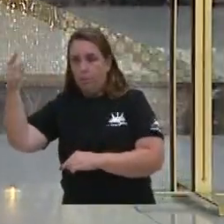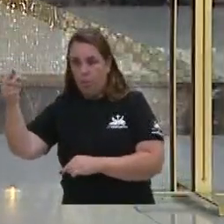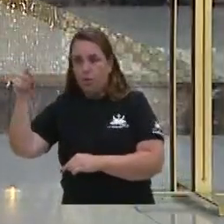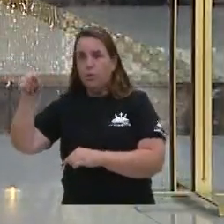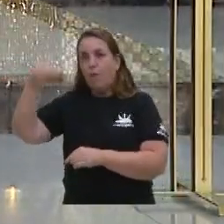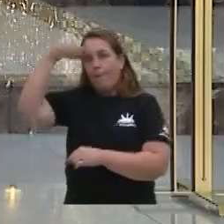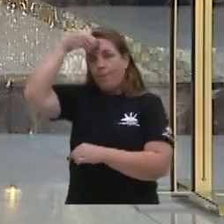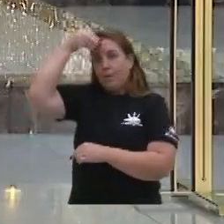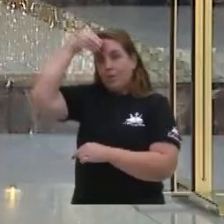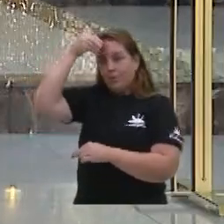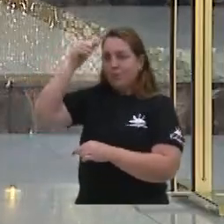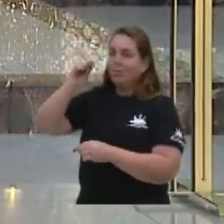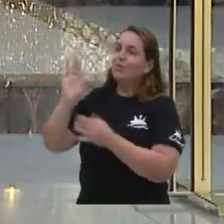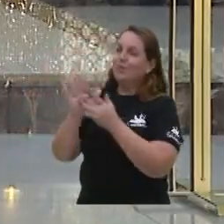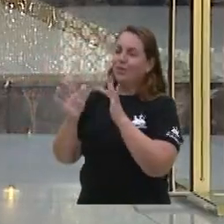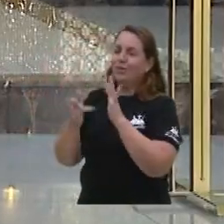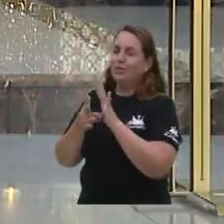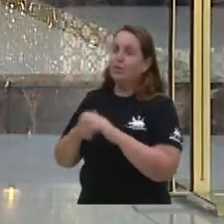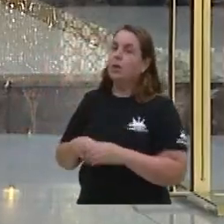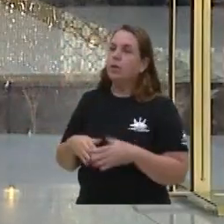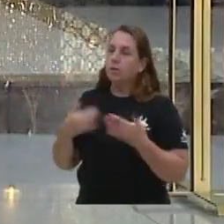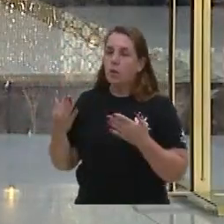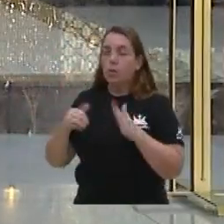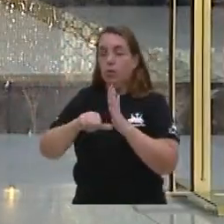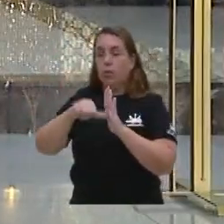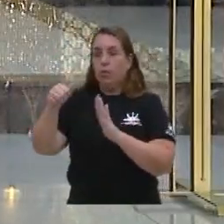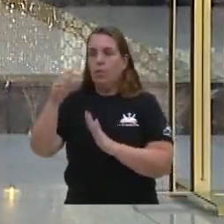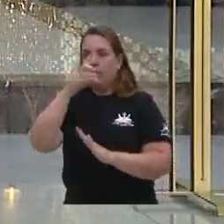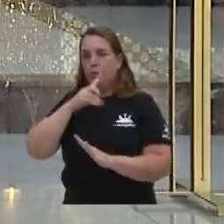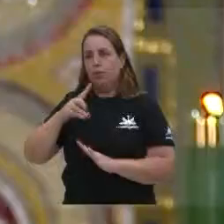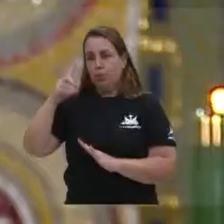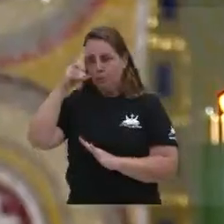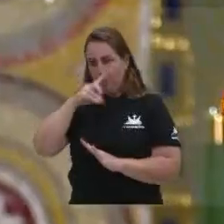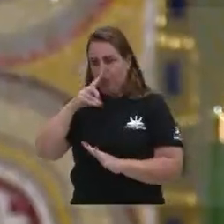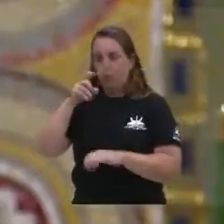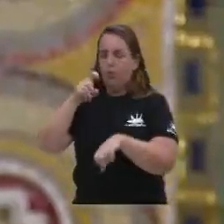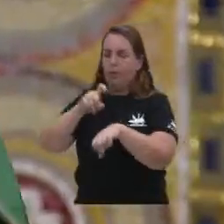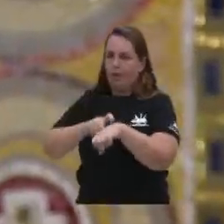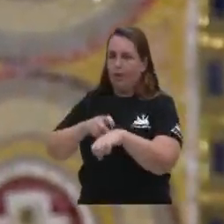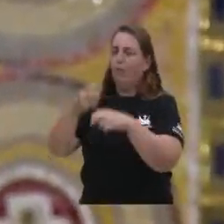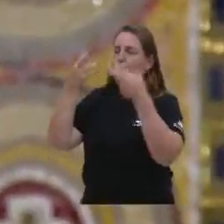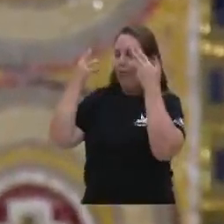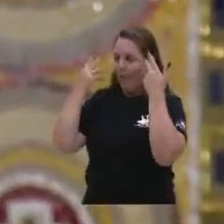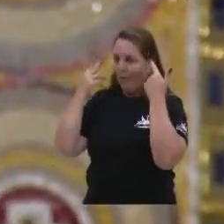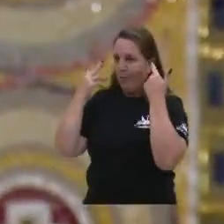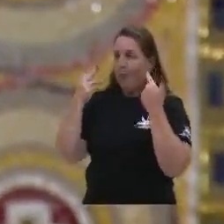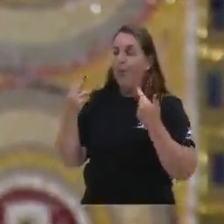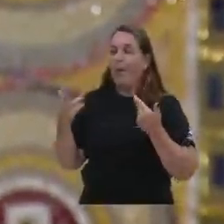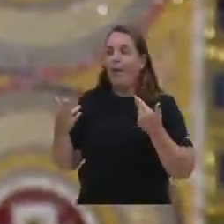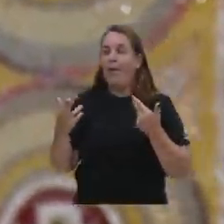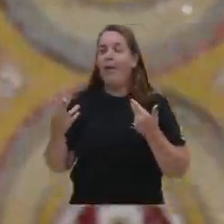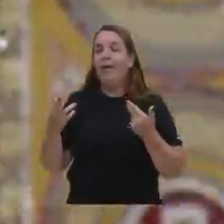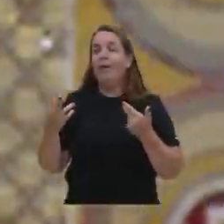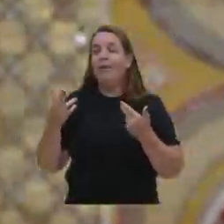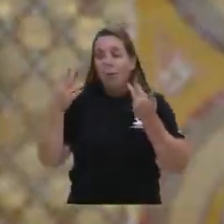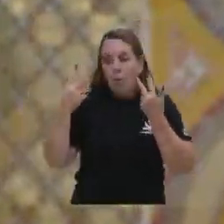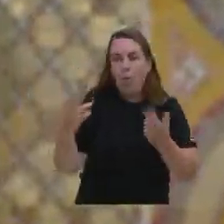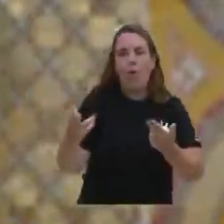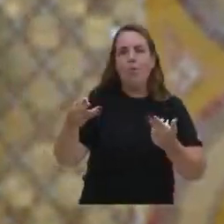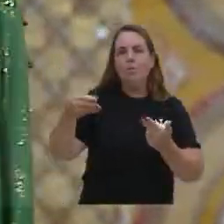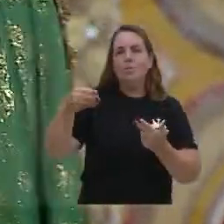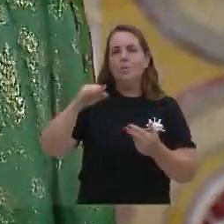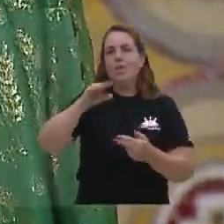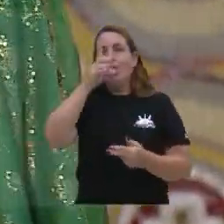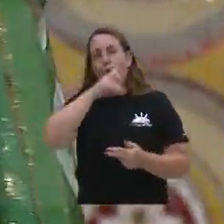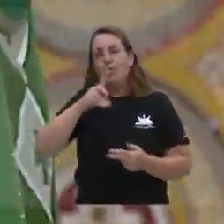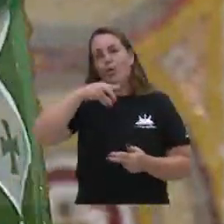batismo de Jesus. Tanto que o primeiro domingo do tempo comum coincide com o batismo, então é o segundo